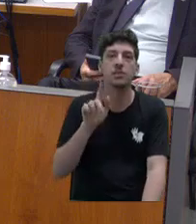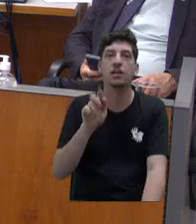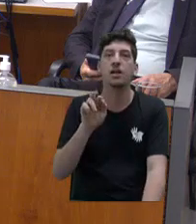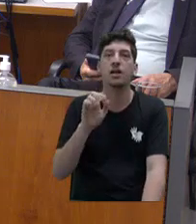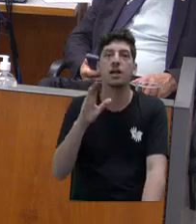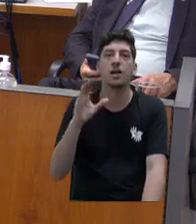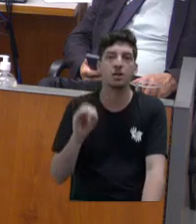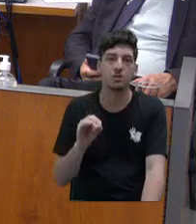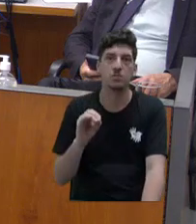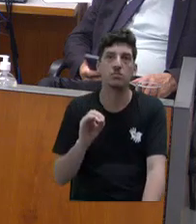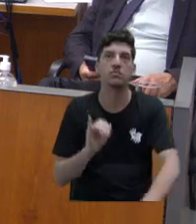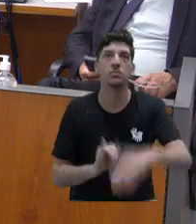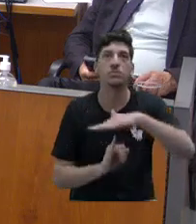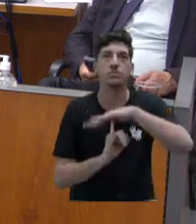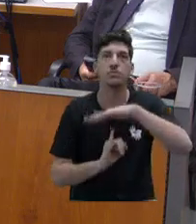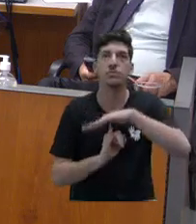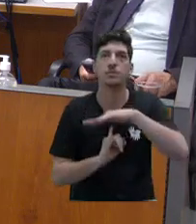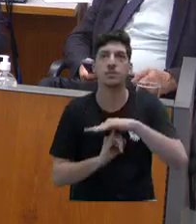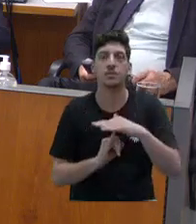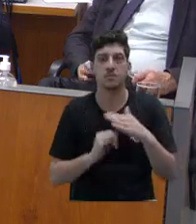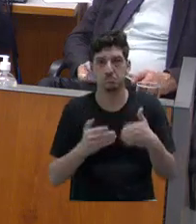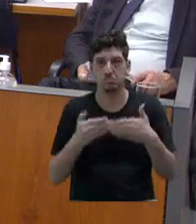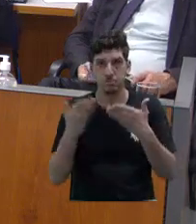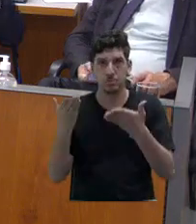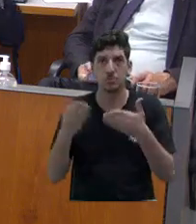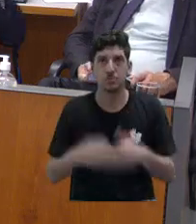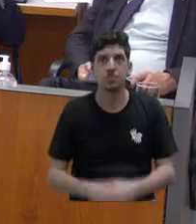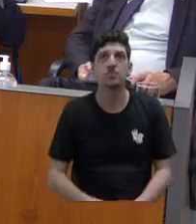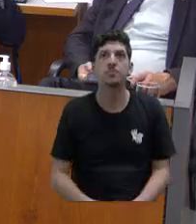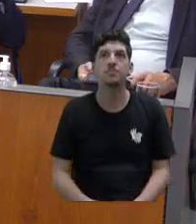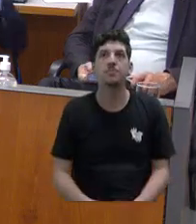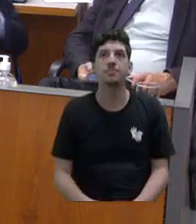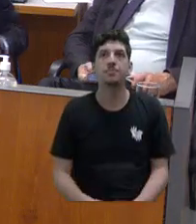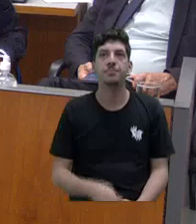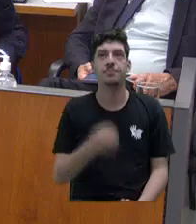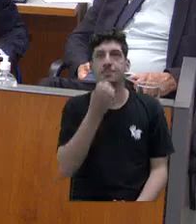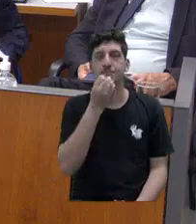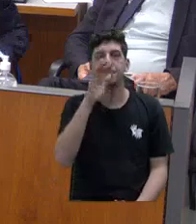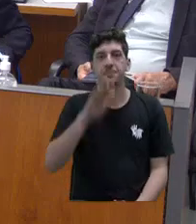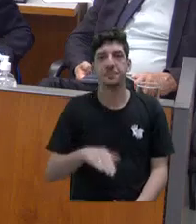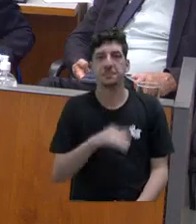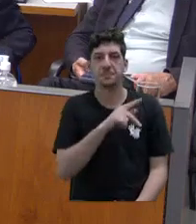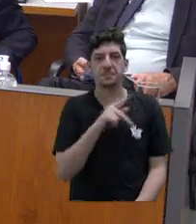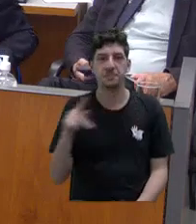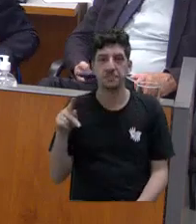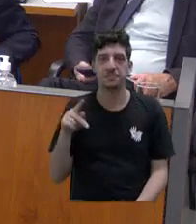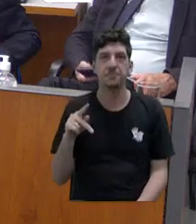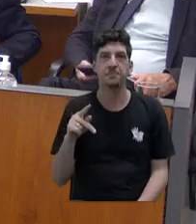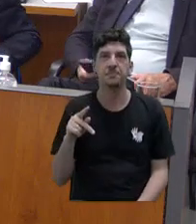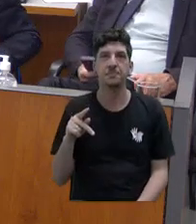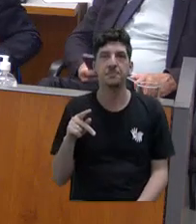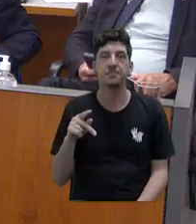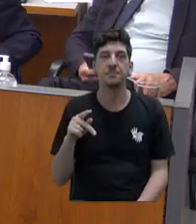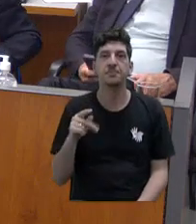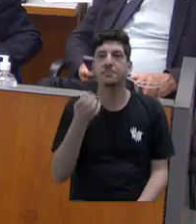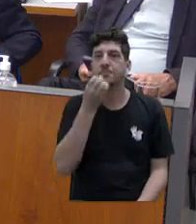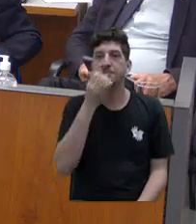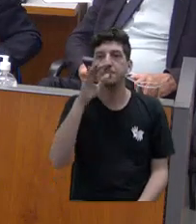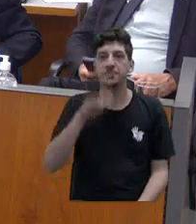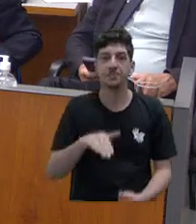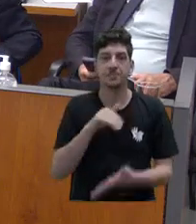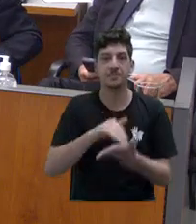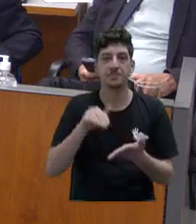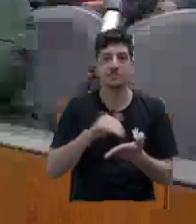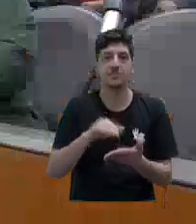Fundação. Pois não, Grego. Boa tarde, presidente. Boa tarde,